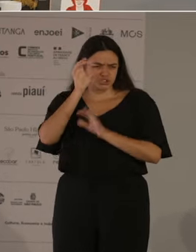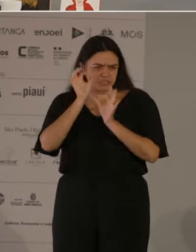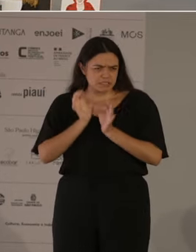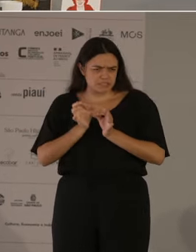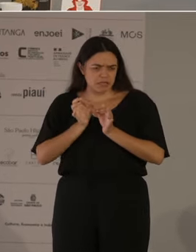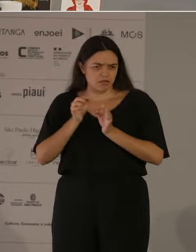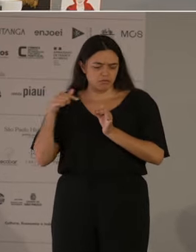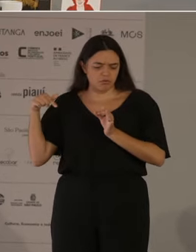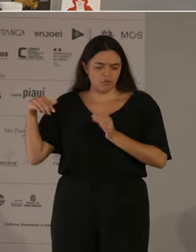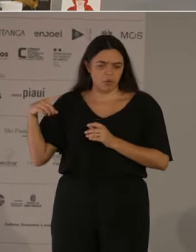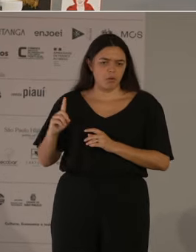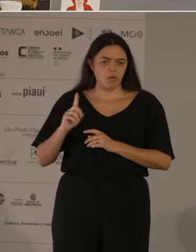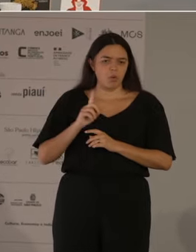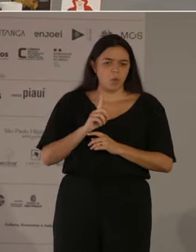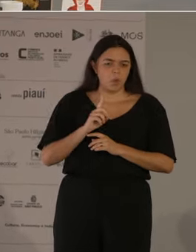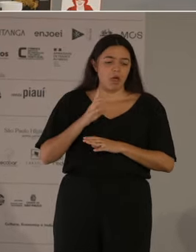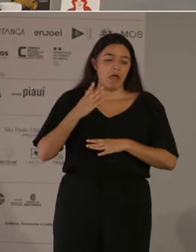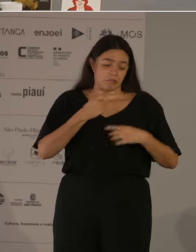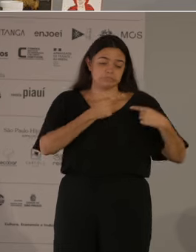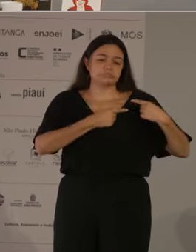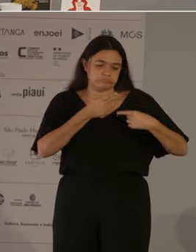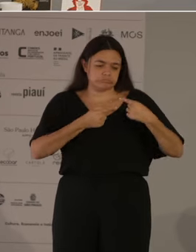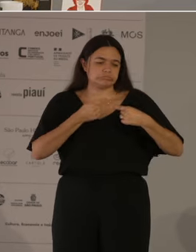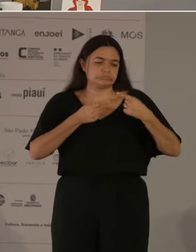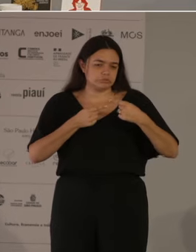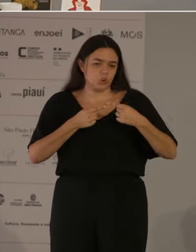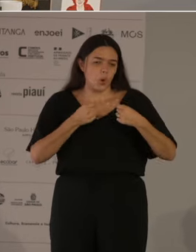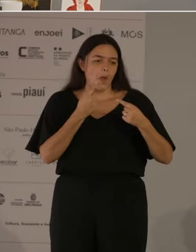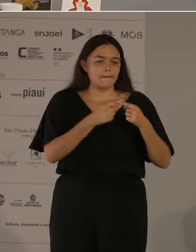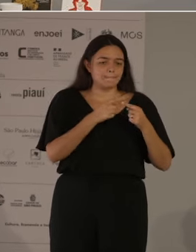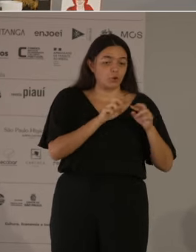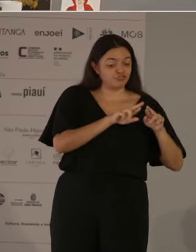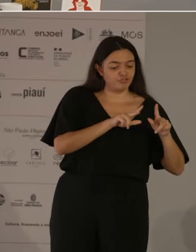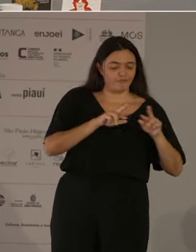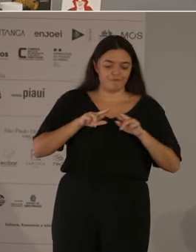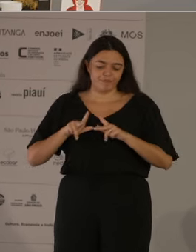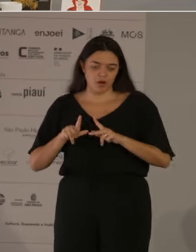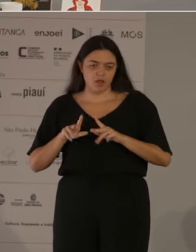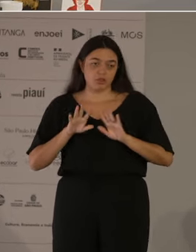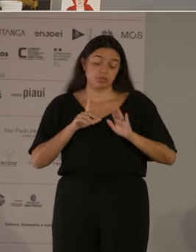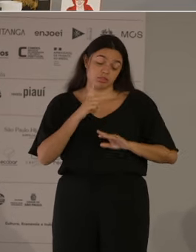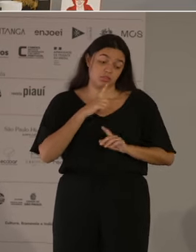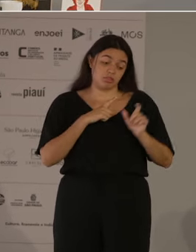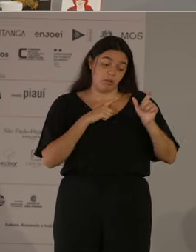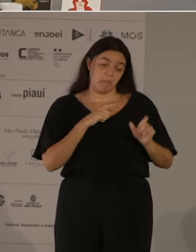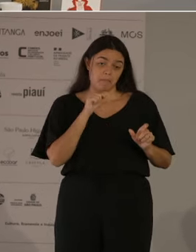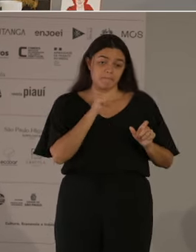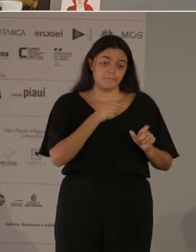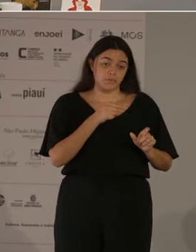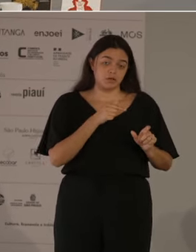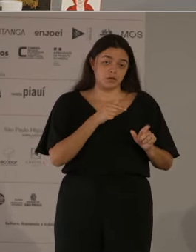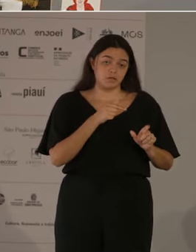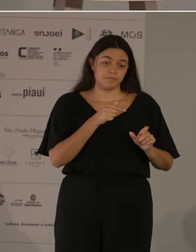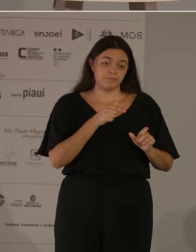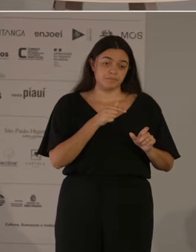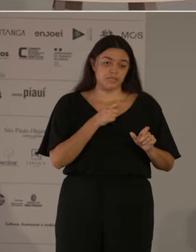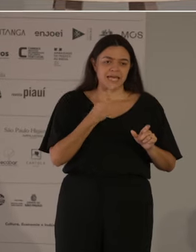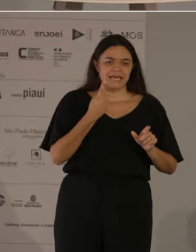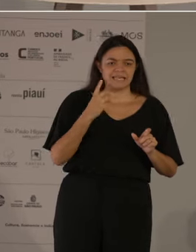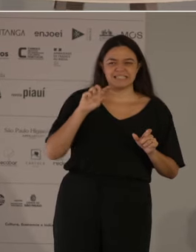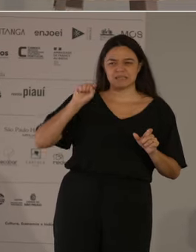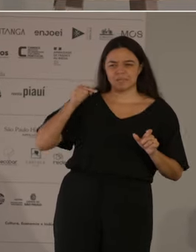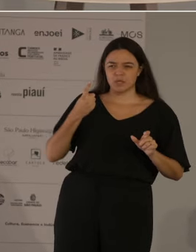aconteceu é motivo de briga. Então, hoje a gente tem quem diga que foi pelo menos 15 mil, 16